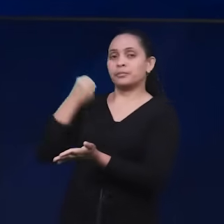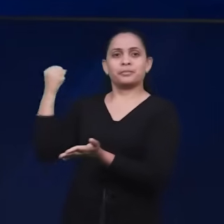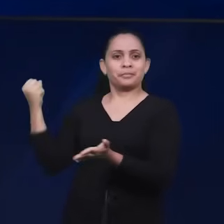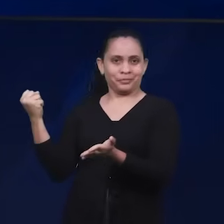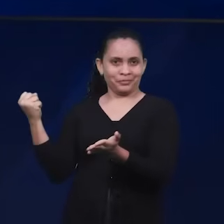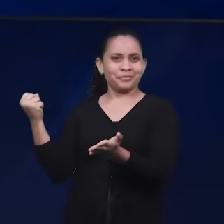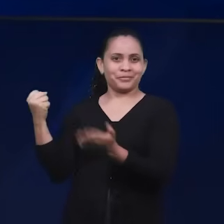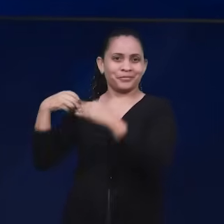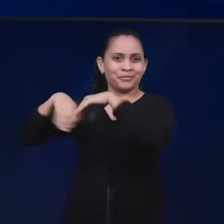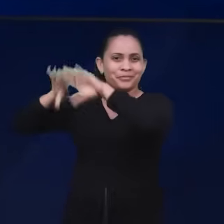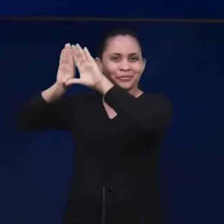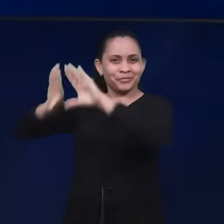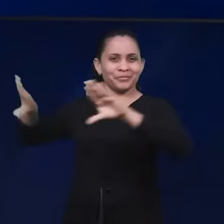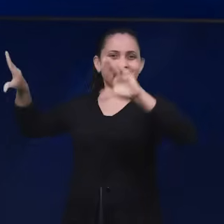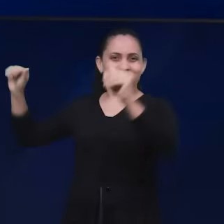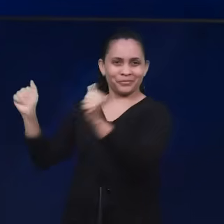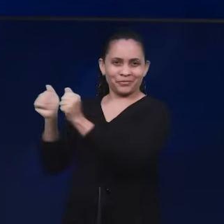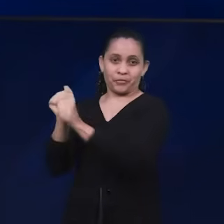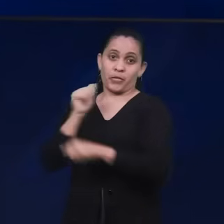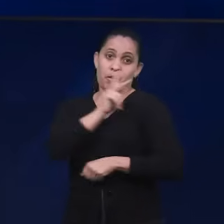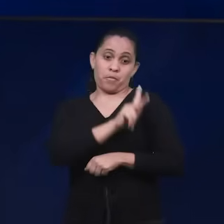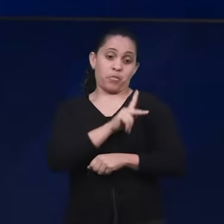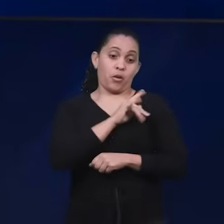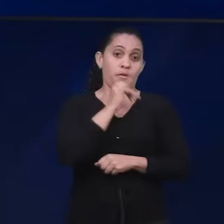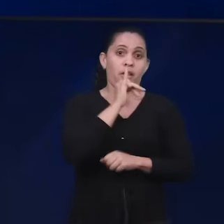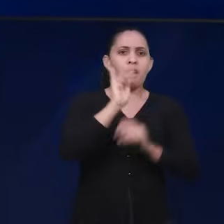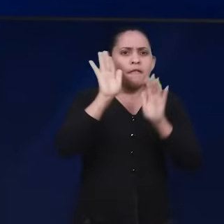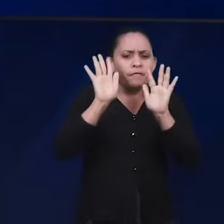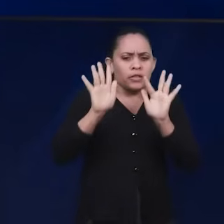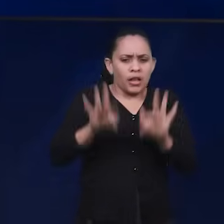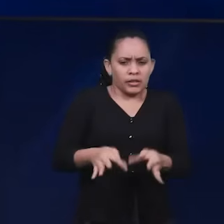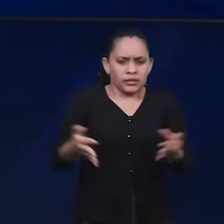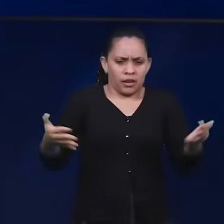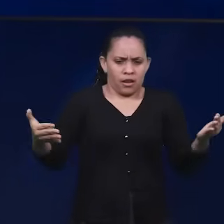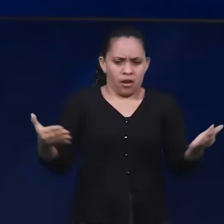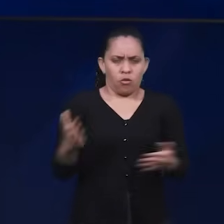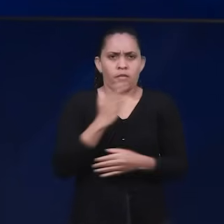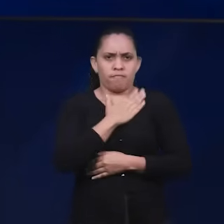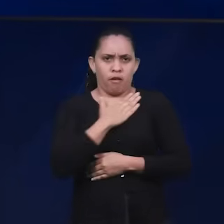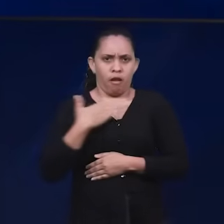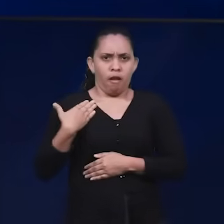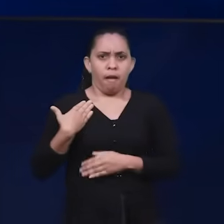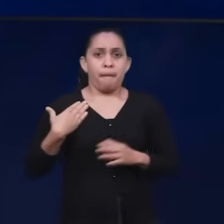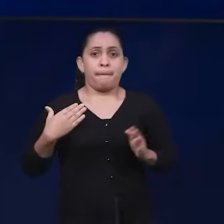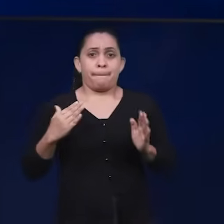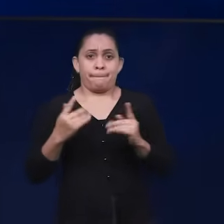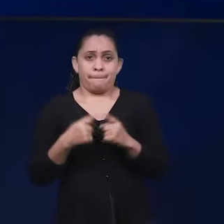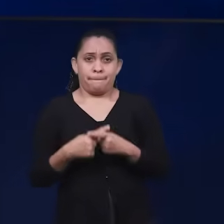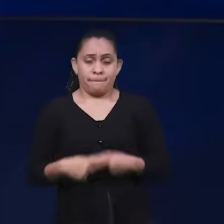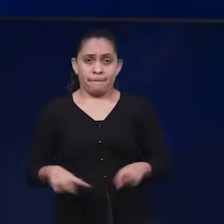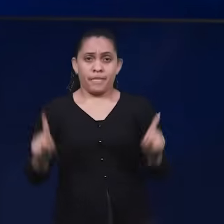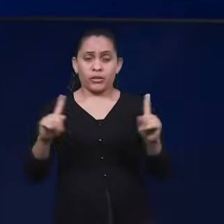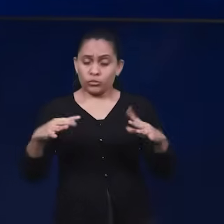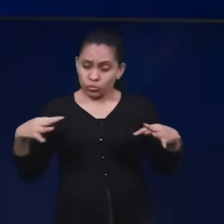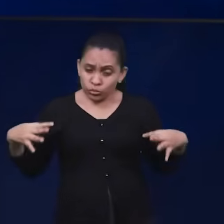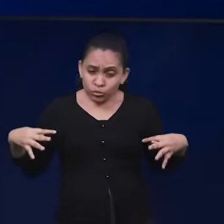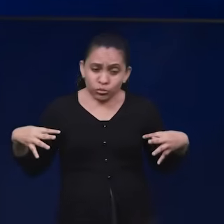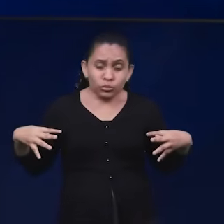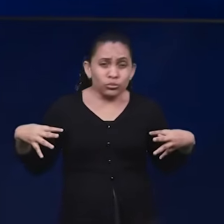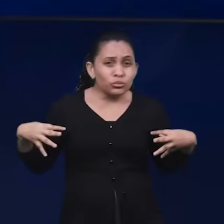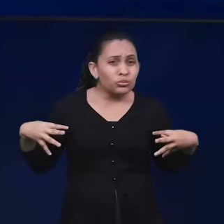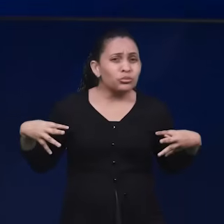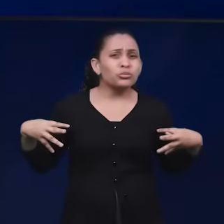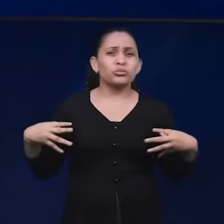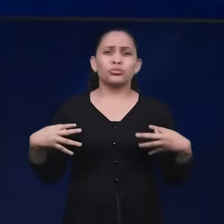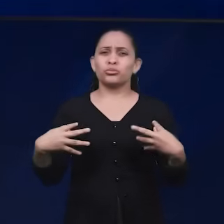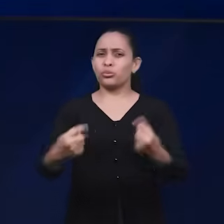fala, encerrei a carreira, porque ele viveu de forma simbólica, dizendo todo o